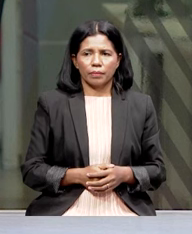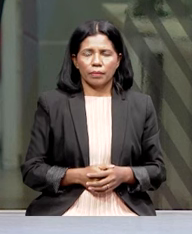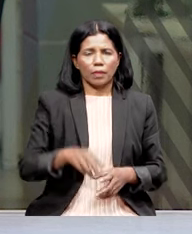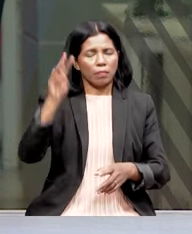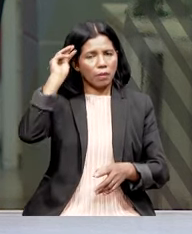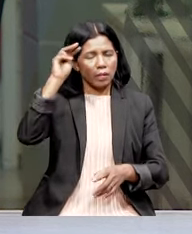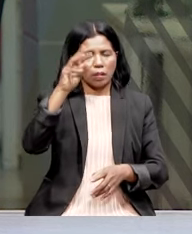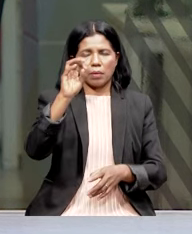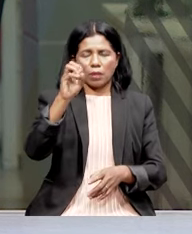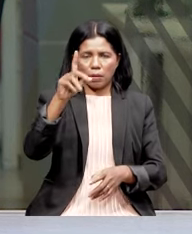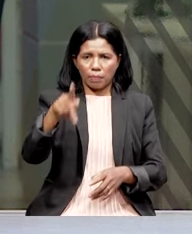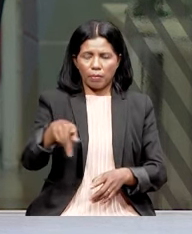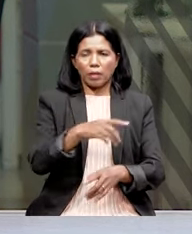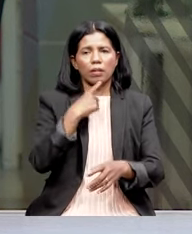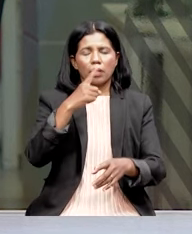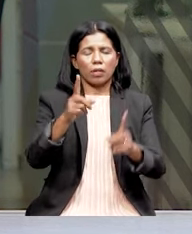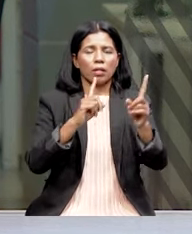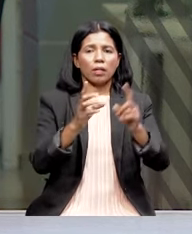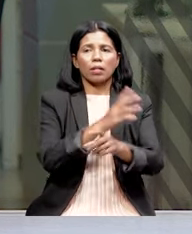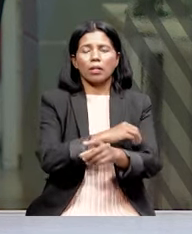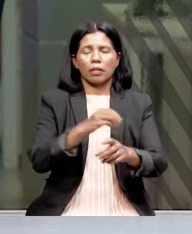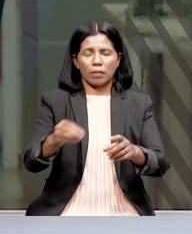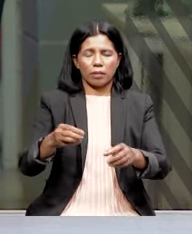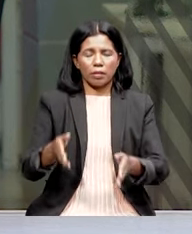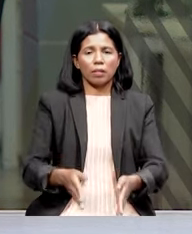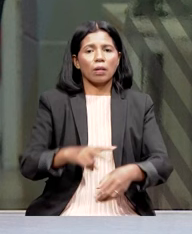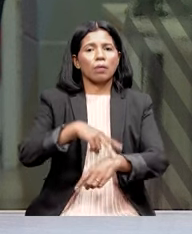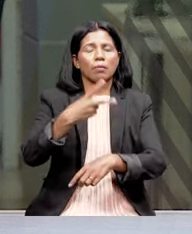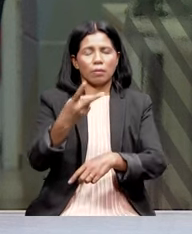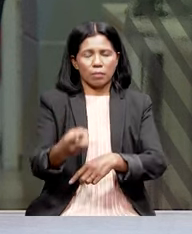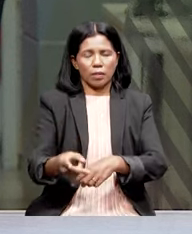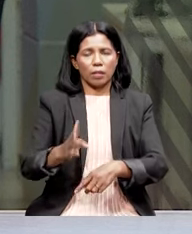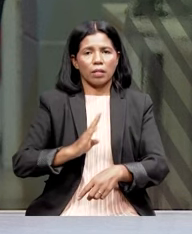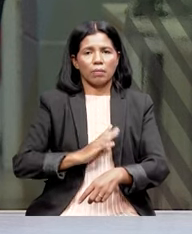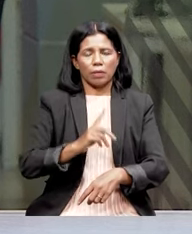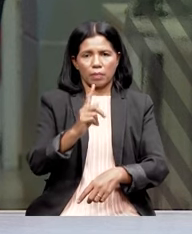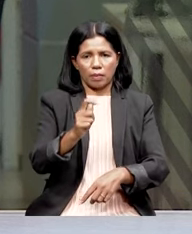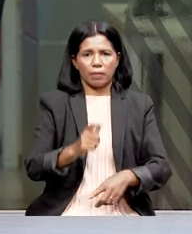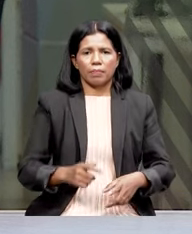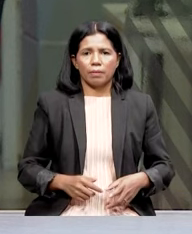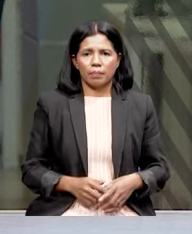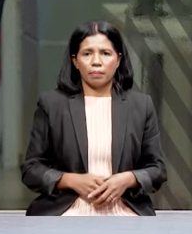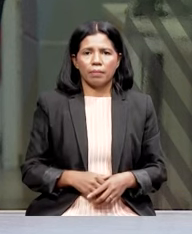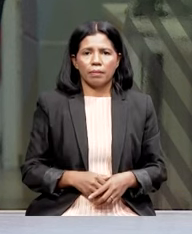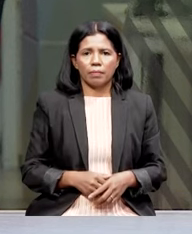Ministério de Obras Públicas saúda a intervenção urgente para Tortuar na Bemolo e Barupité.